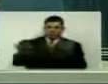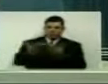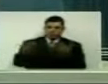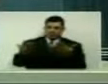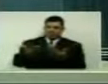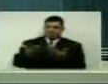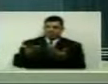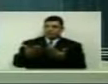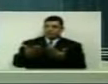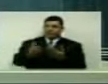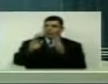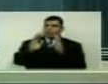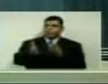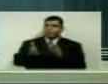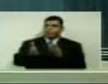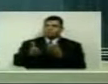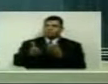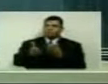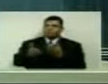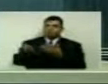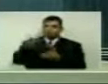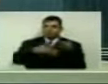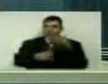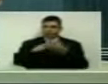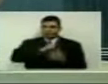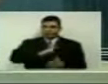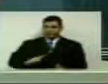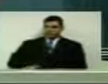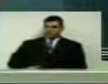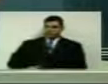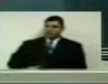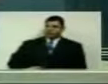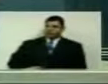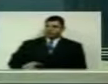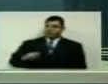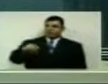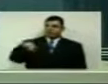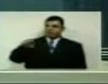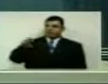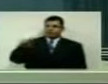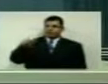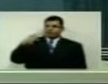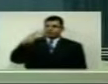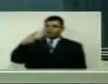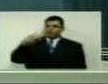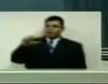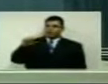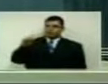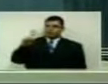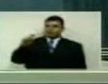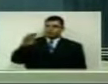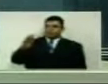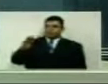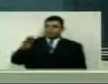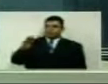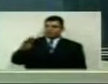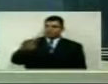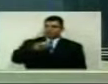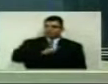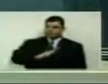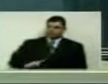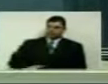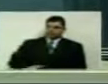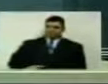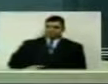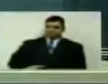aqui, já foram envolvidos o governador Marconi Perillo, do PSDB, o